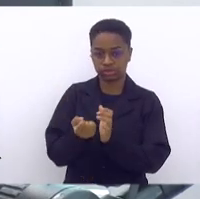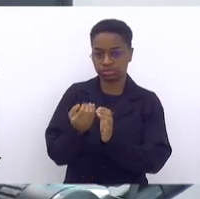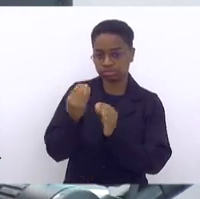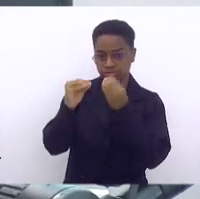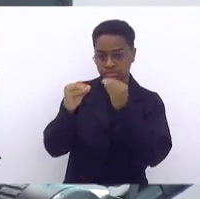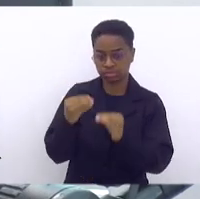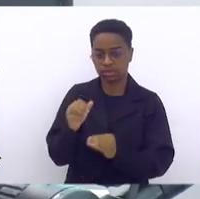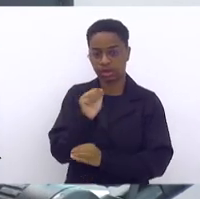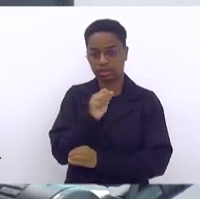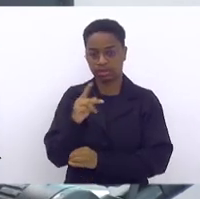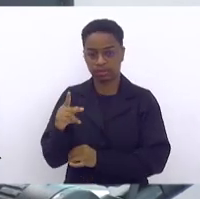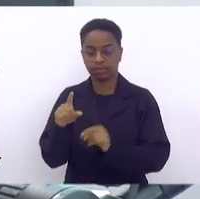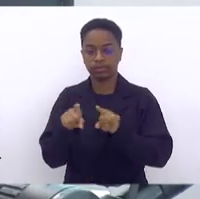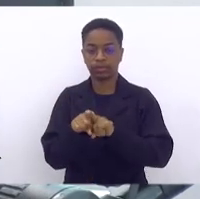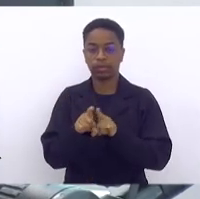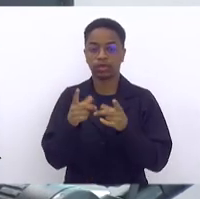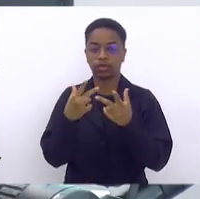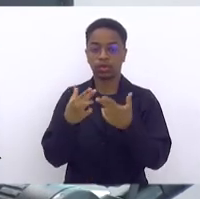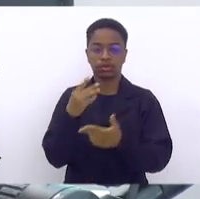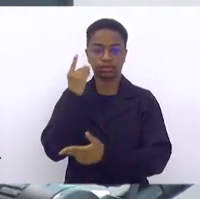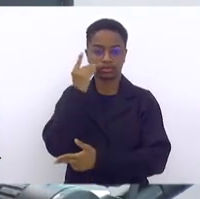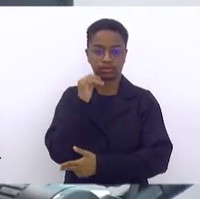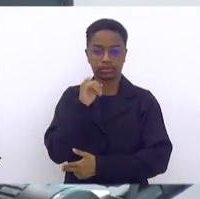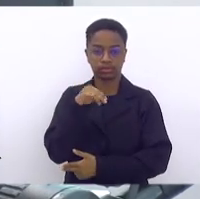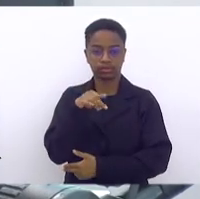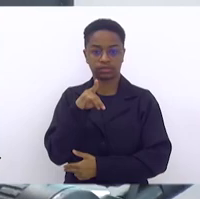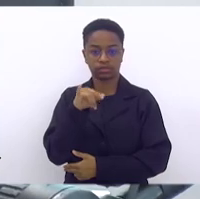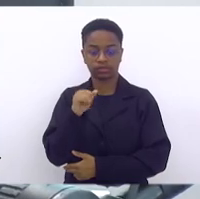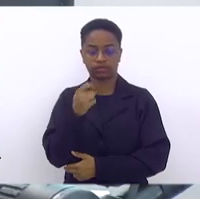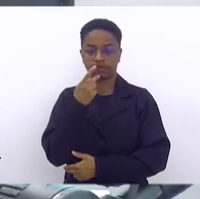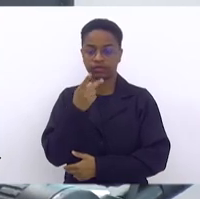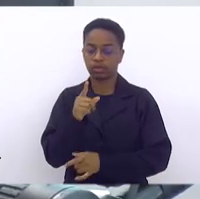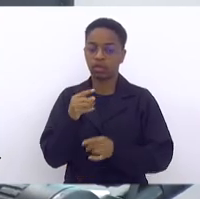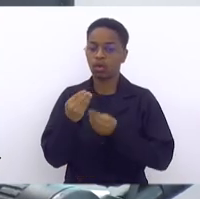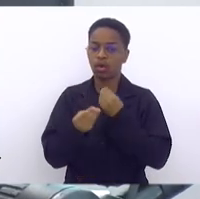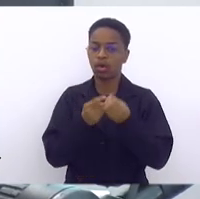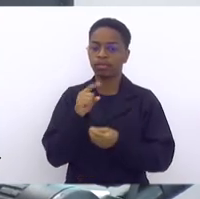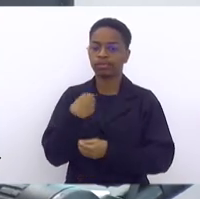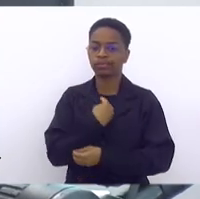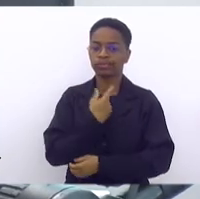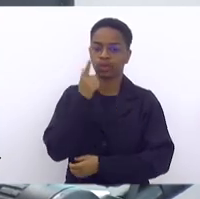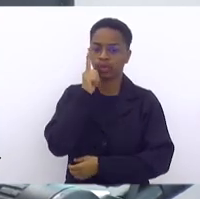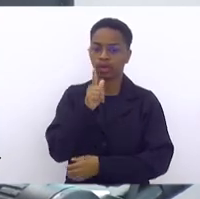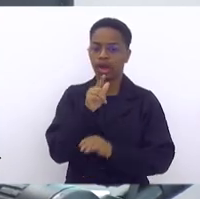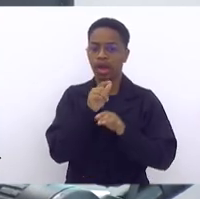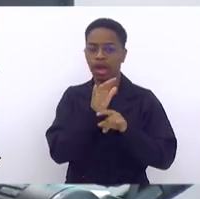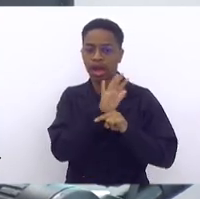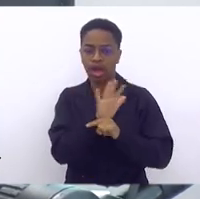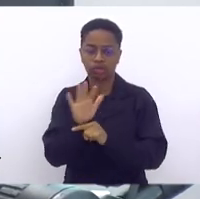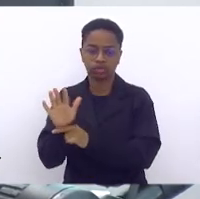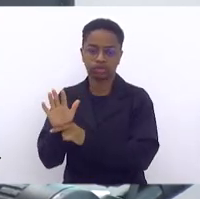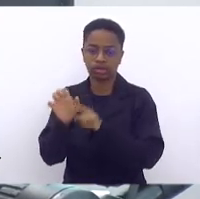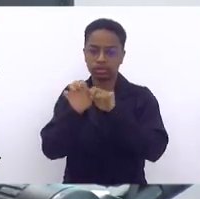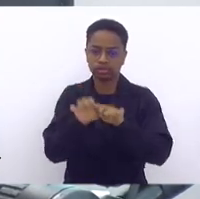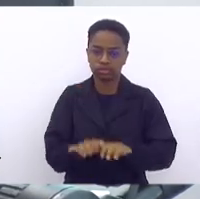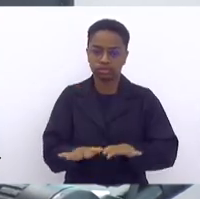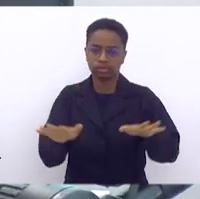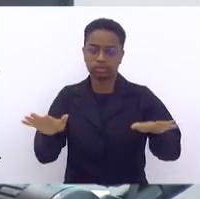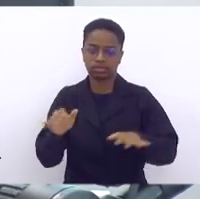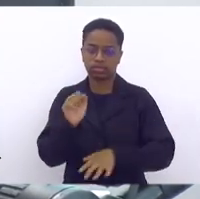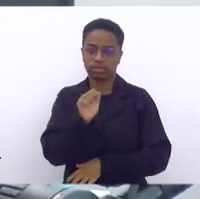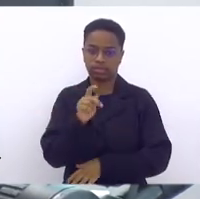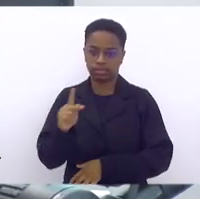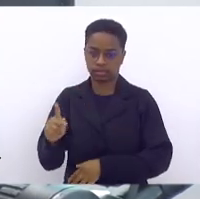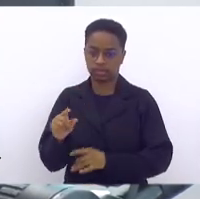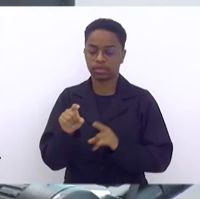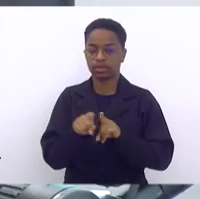como disse a deputada Índia, o que a gente pode fazer para ajudar nessa capilarização, nessa divulgação,